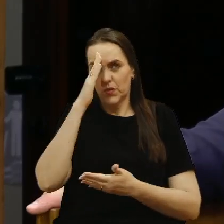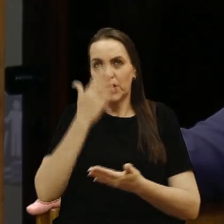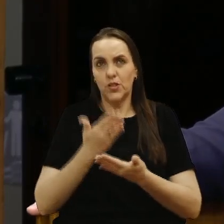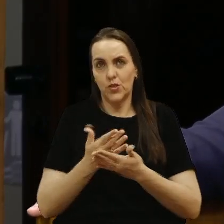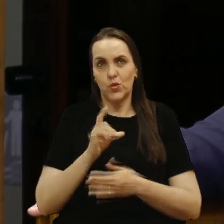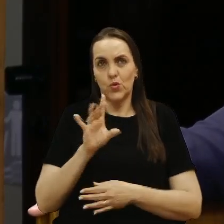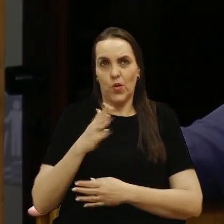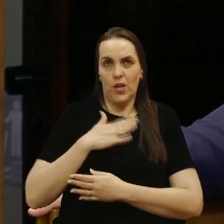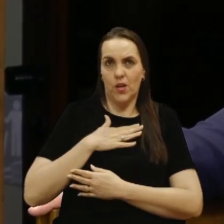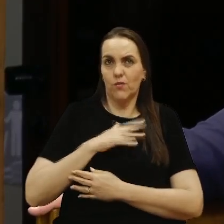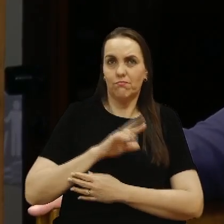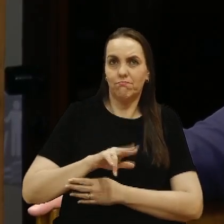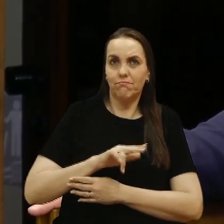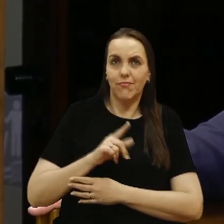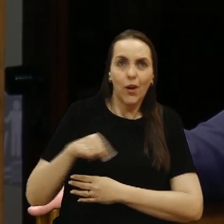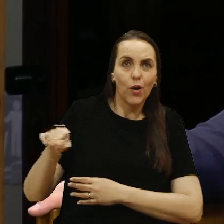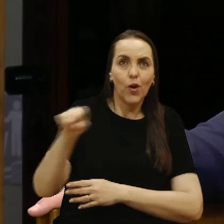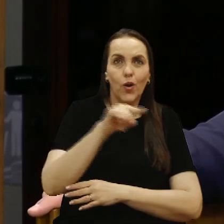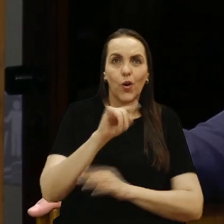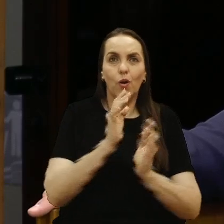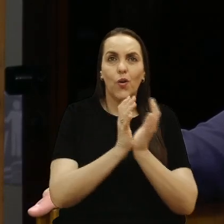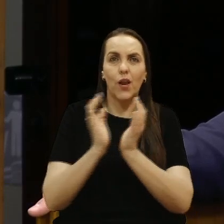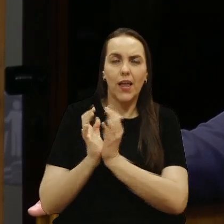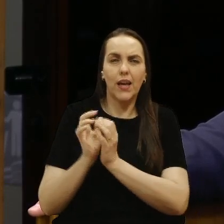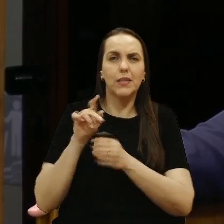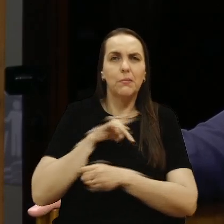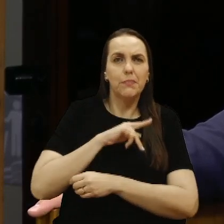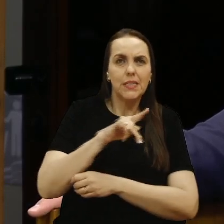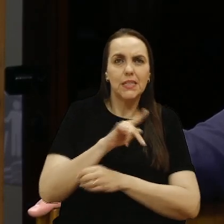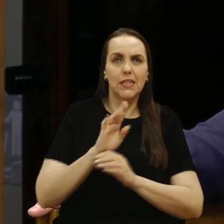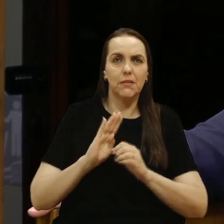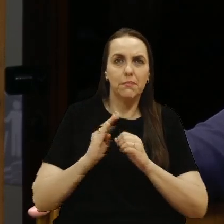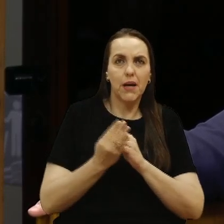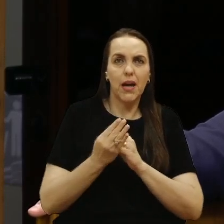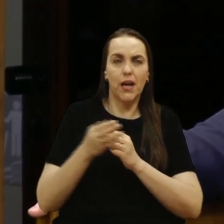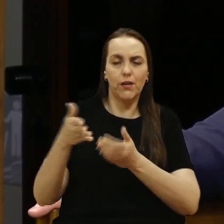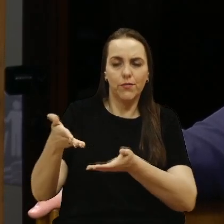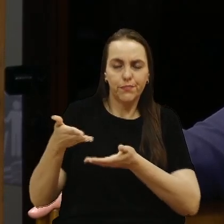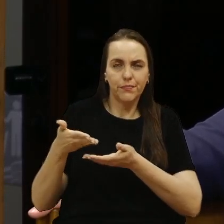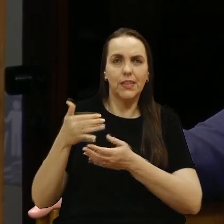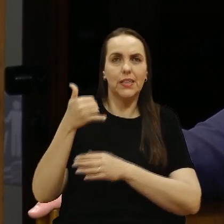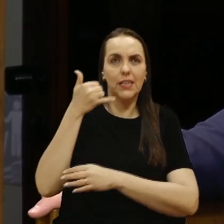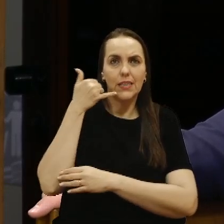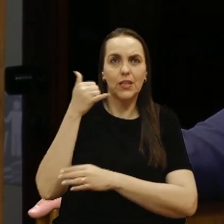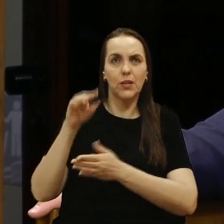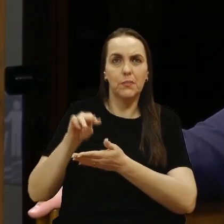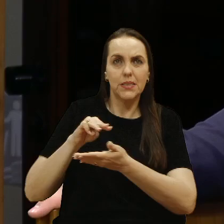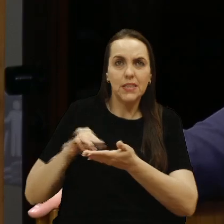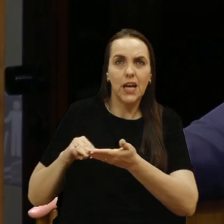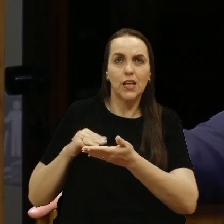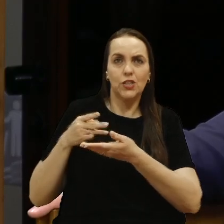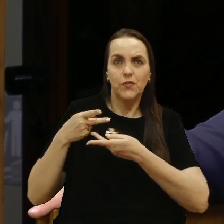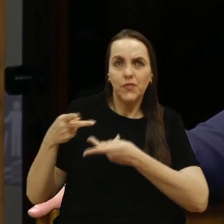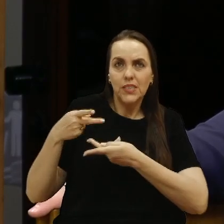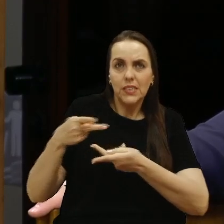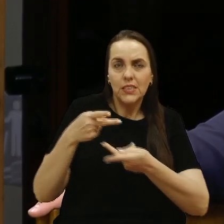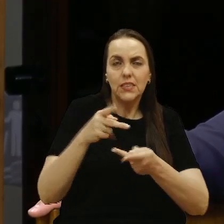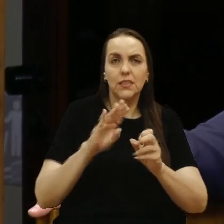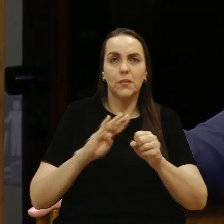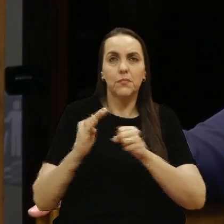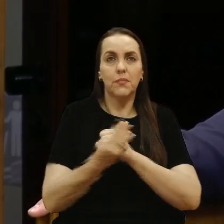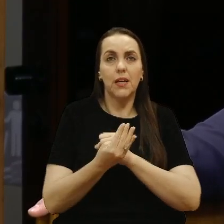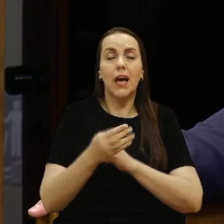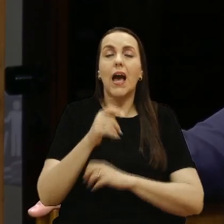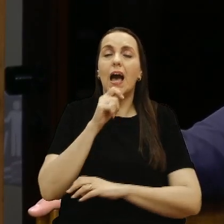colegas aqui da casa recebem presidentes de bairros no seu gabinete, recebem ligações, mensagens, visitam os bairros da cidade onde